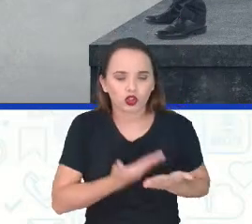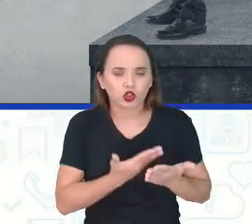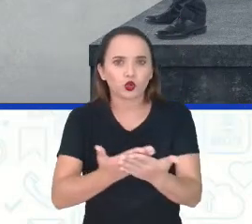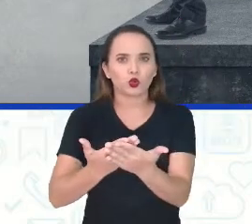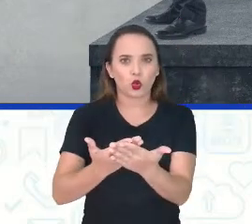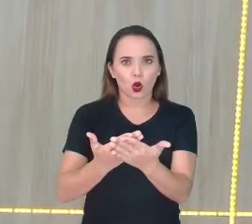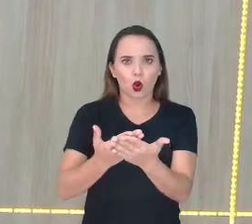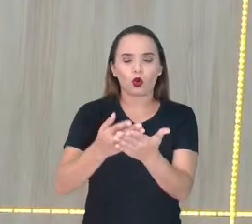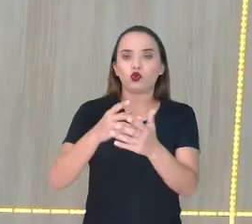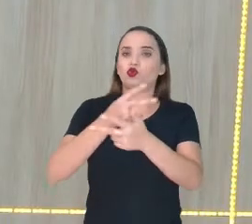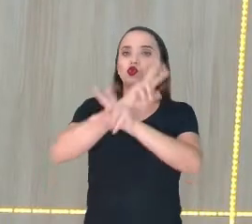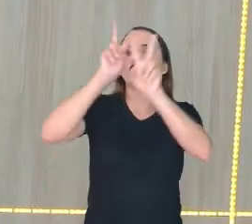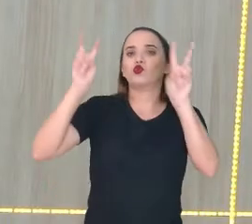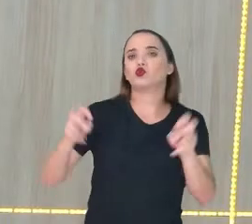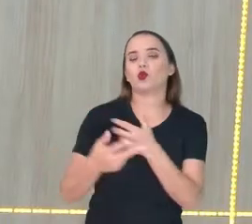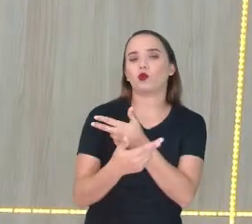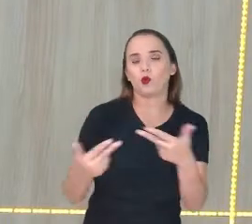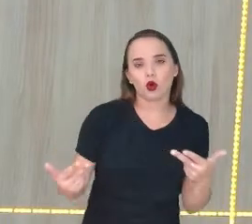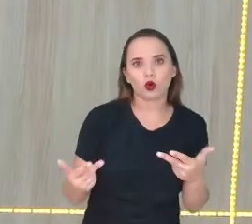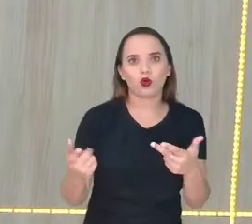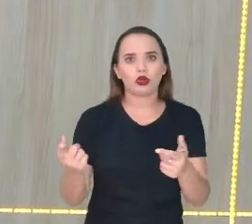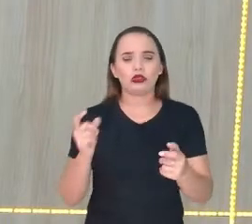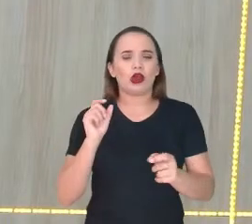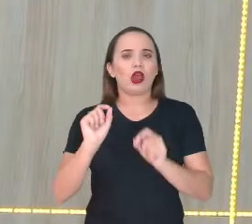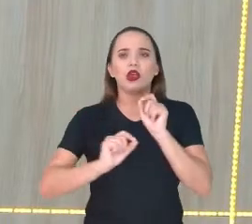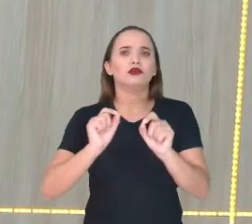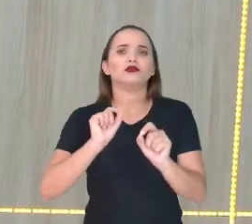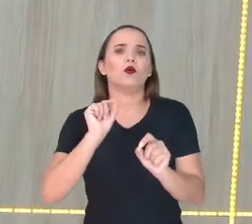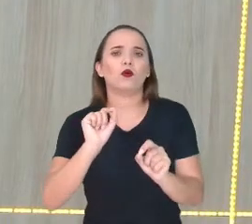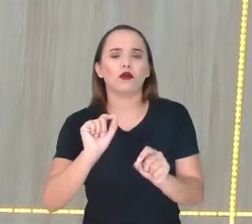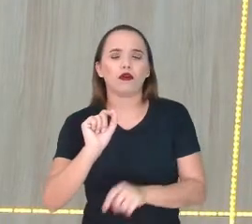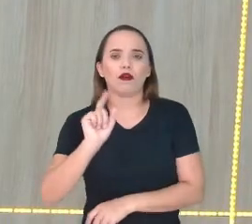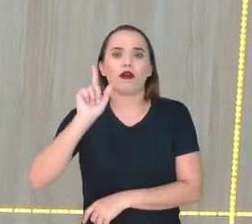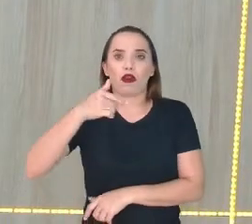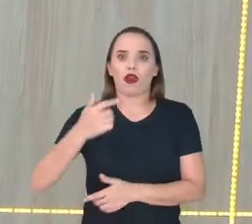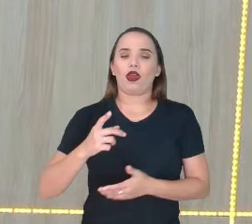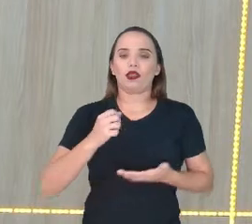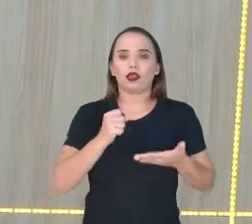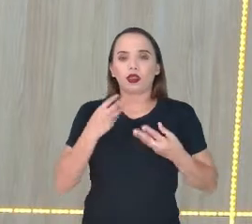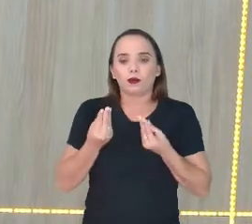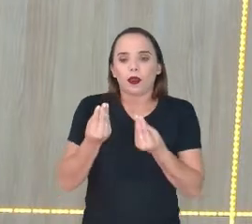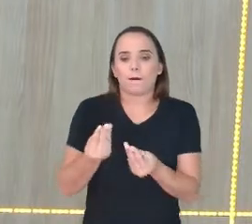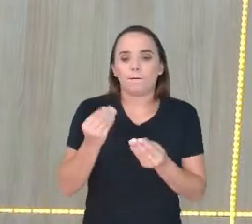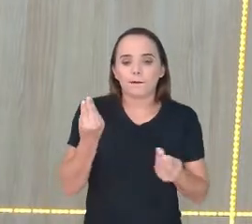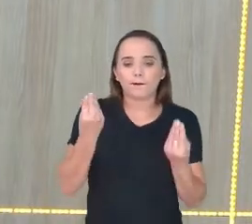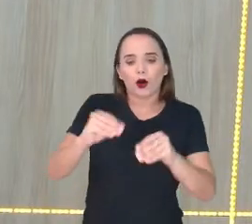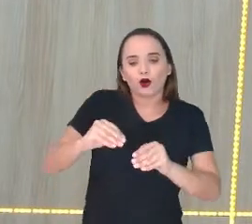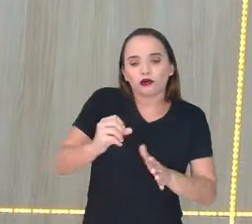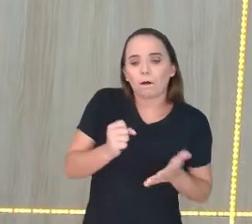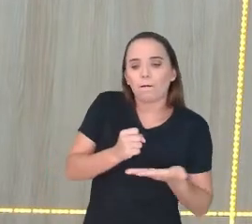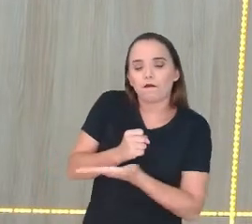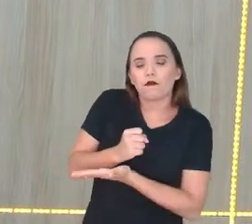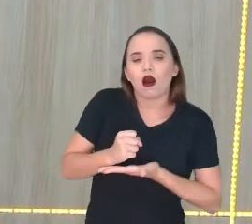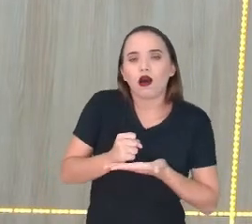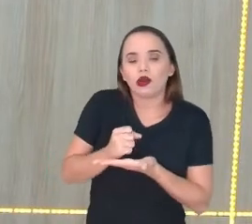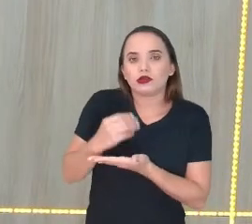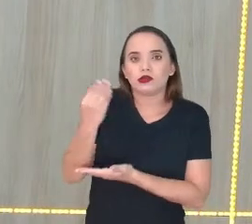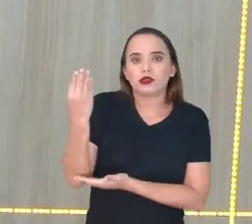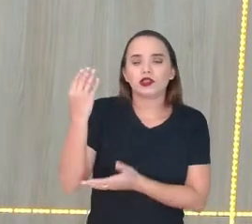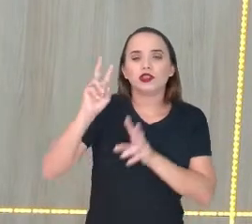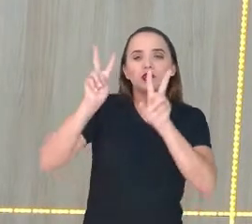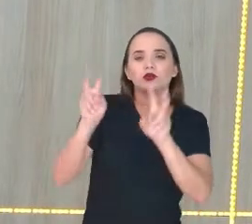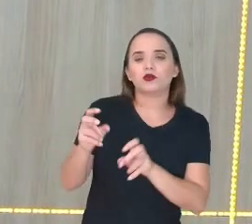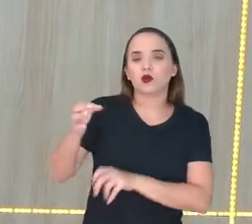de determinados assuntos, eu estou fazendo o quê? Fundamentando os meus argumentos, usando o argumento de autoridade. E